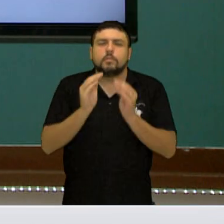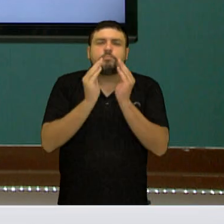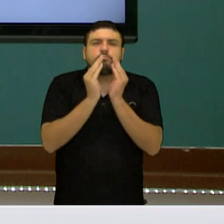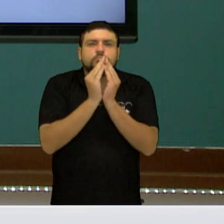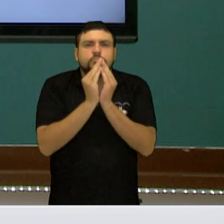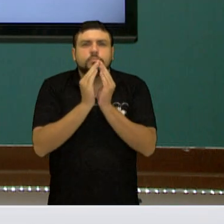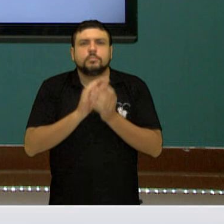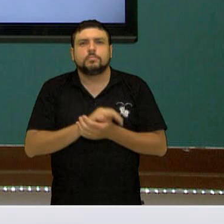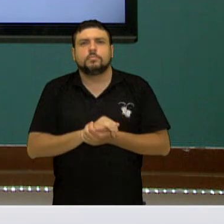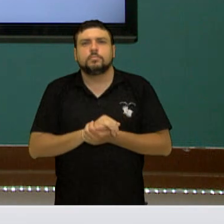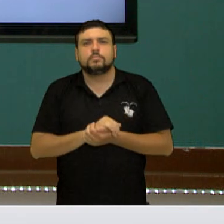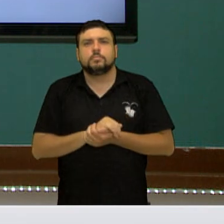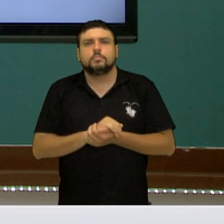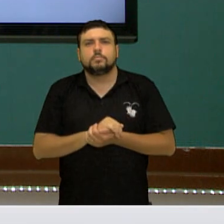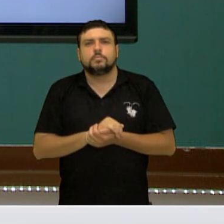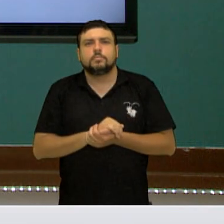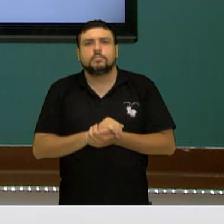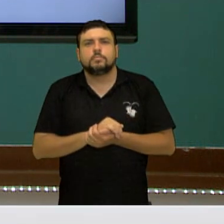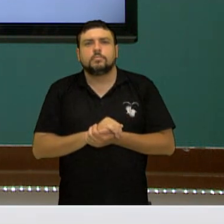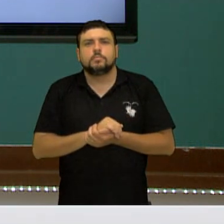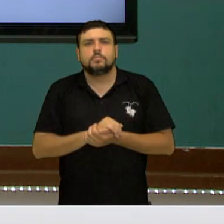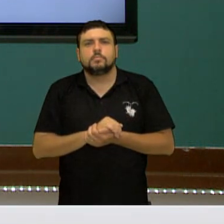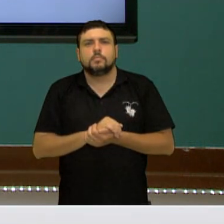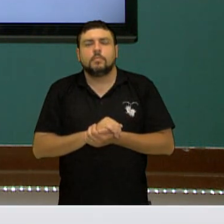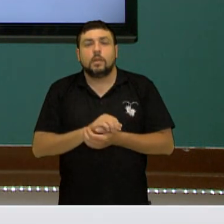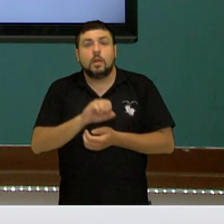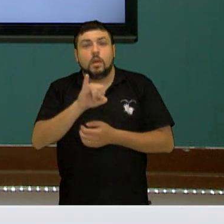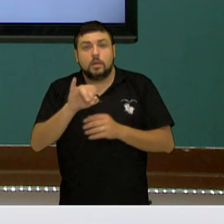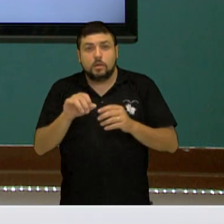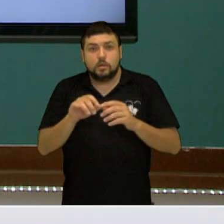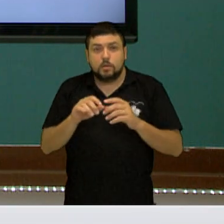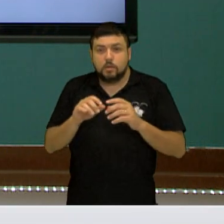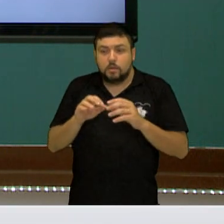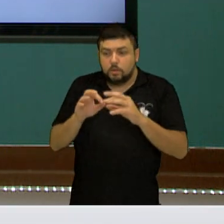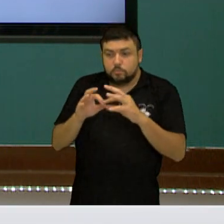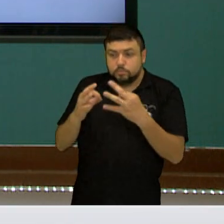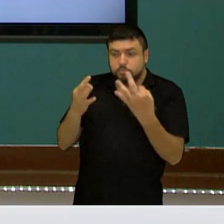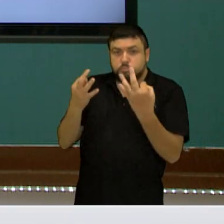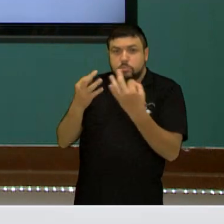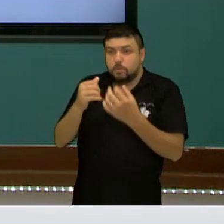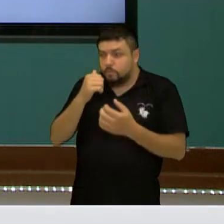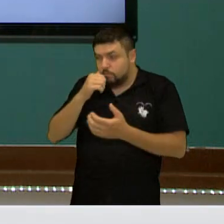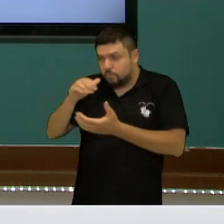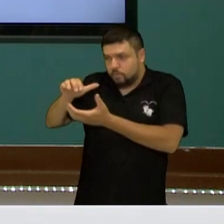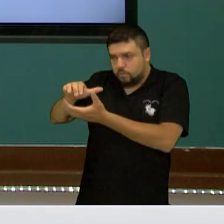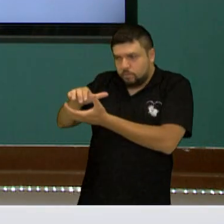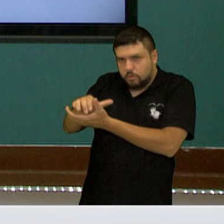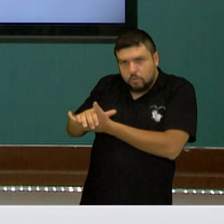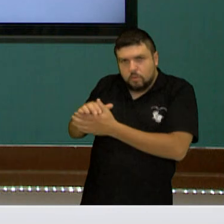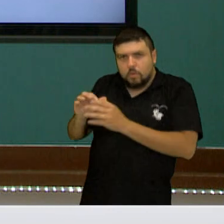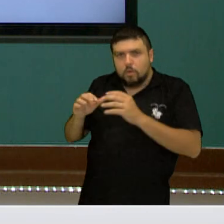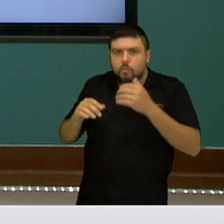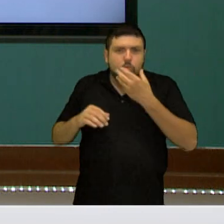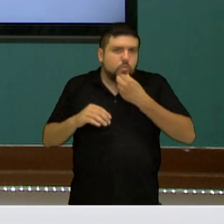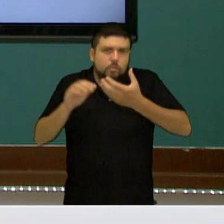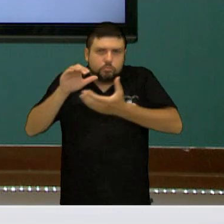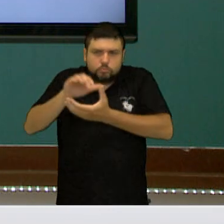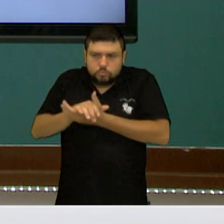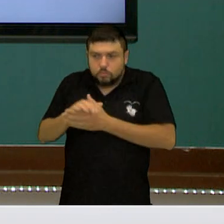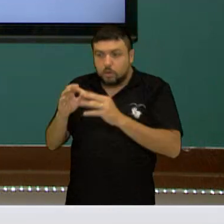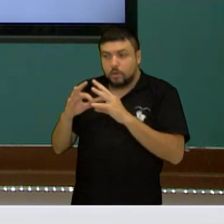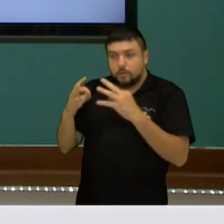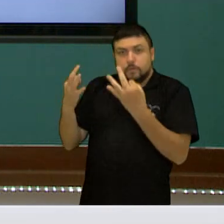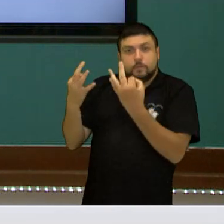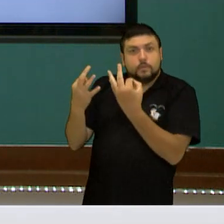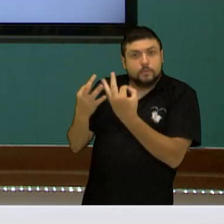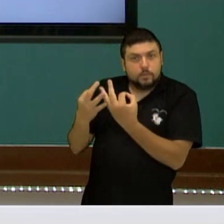mãos. Se você estiver se reunindo com a família de seu cônjuge, precisará ir além. Não é o seu caso, né?